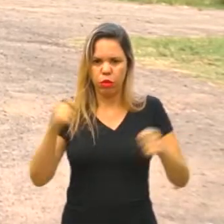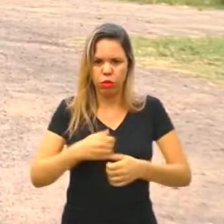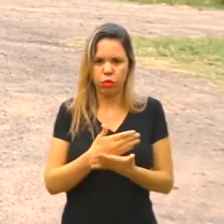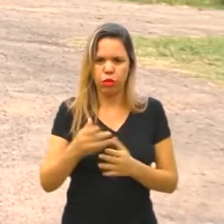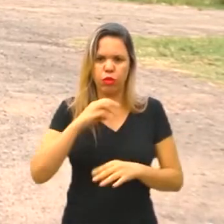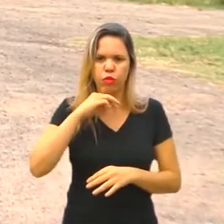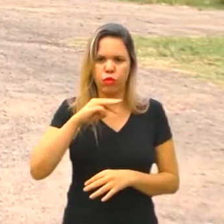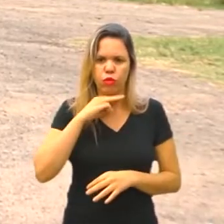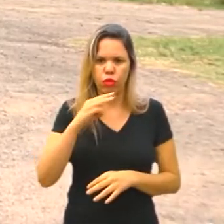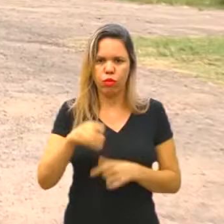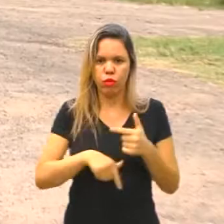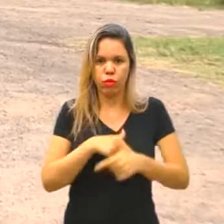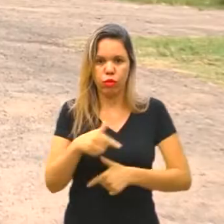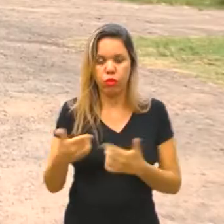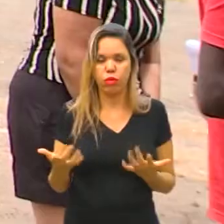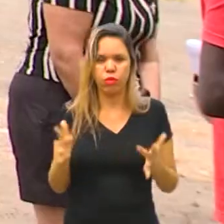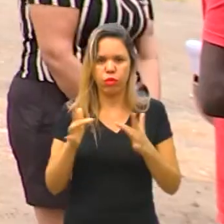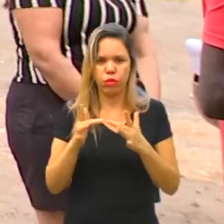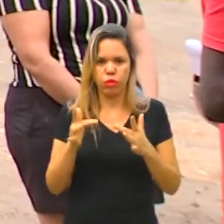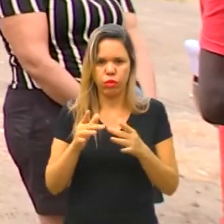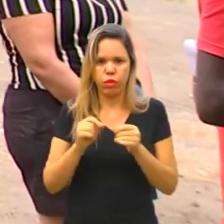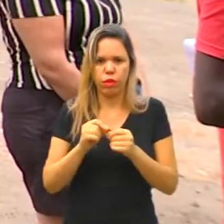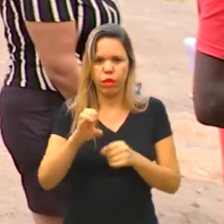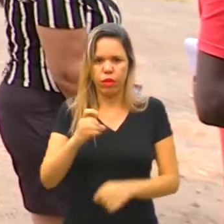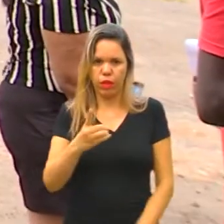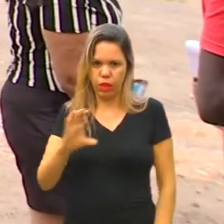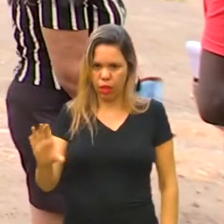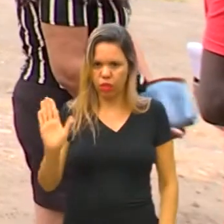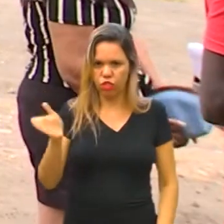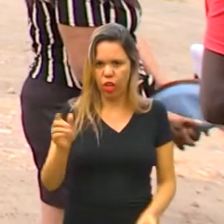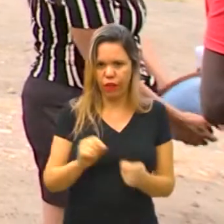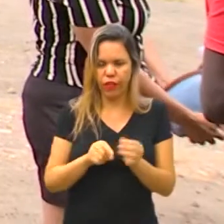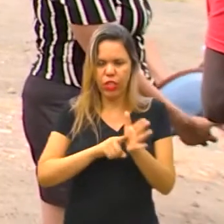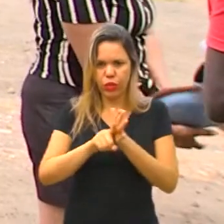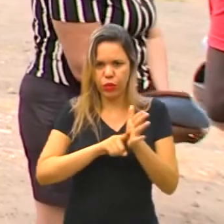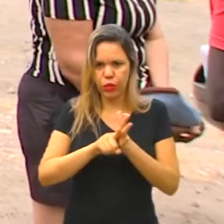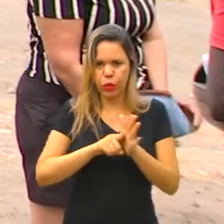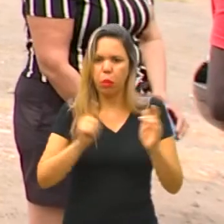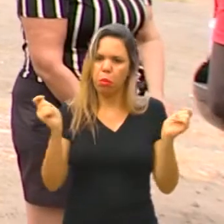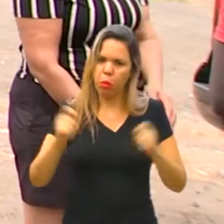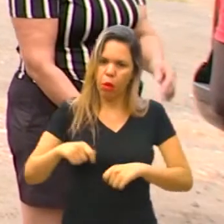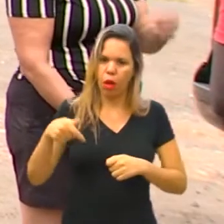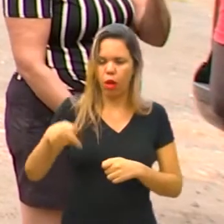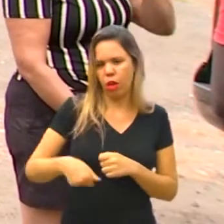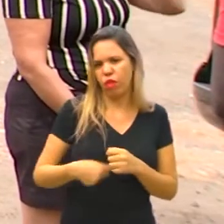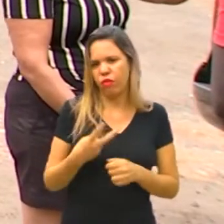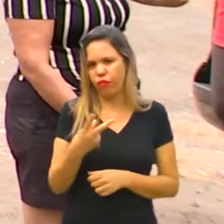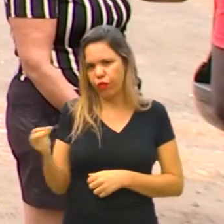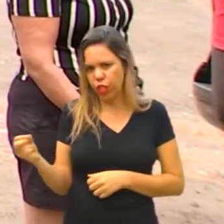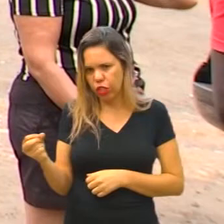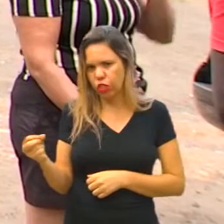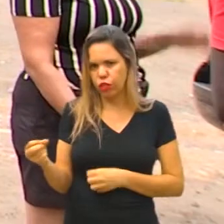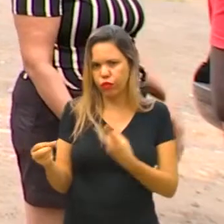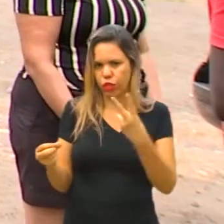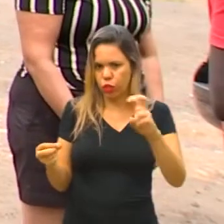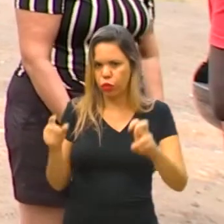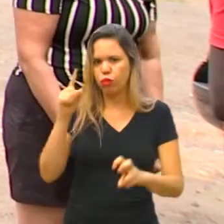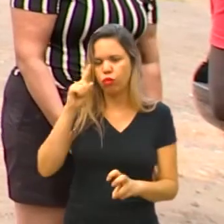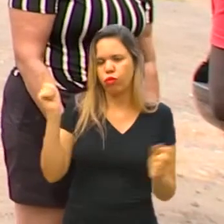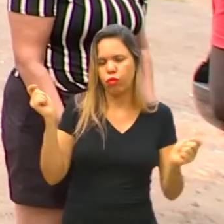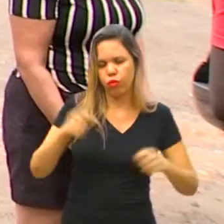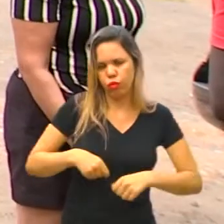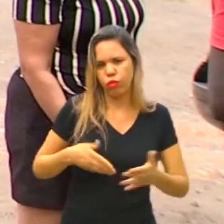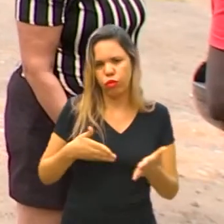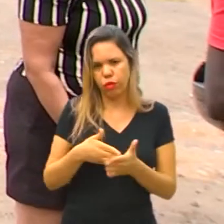iniciar possivelmente no começo de março a operação. Com o contato que nós fizemos com a INDEC, já vai fazer um estudo e provavelmente aqui daqui uns 20